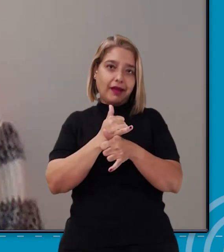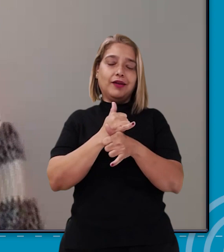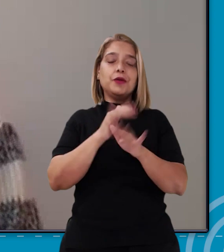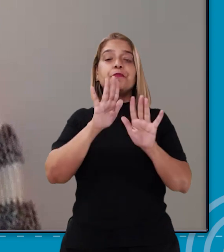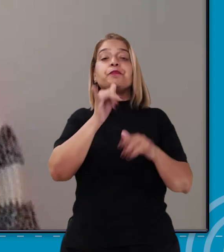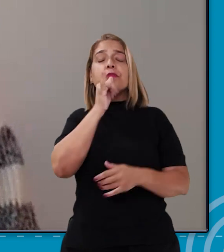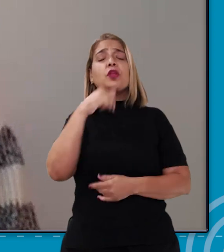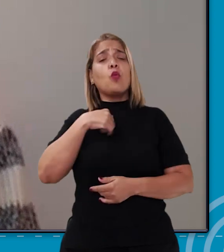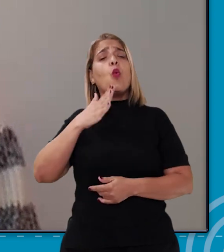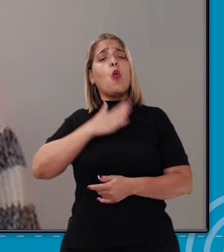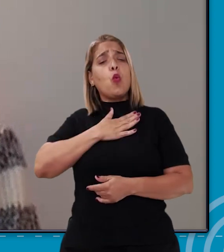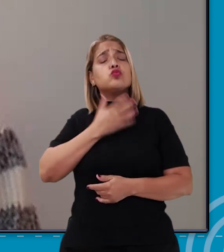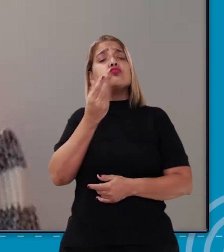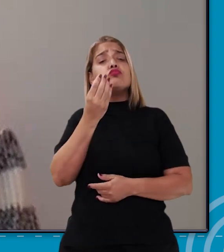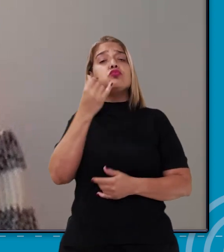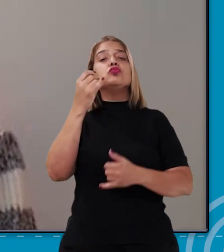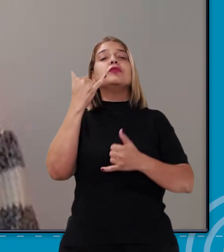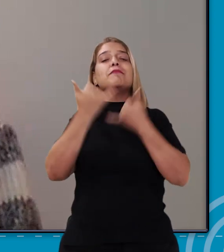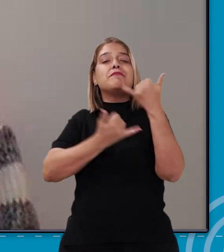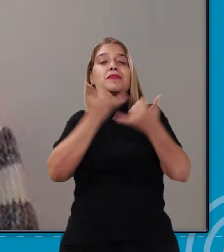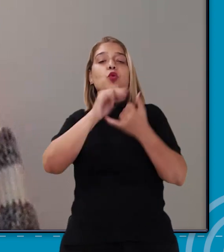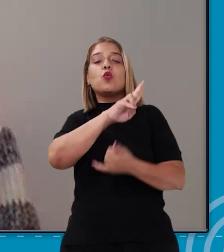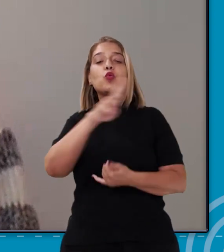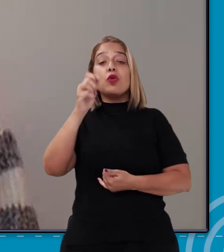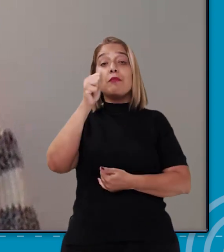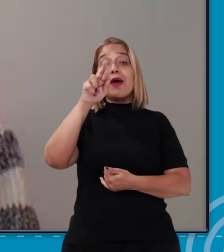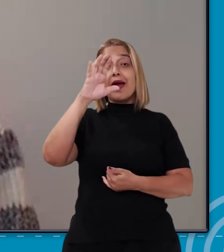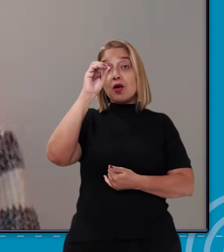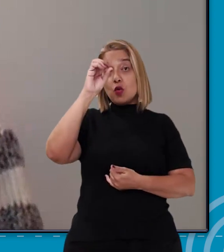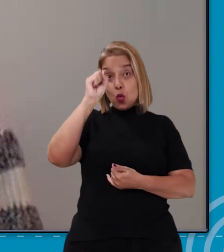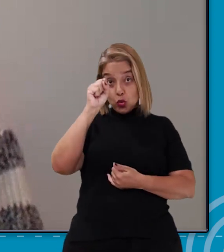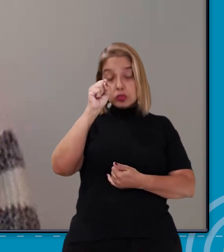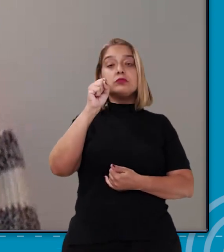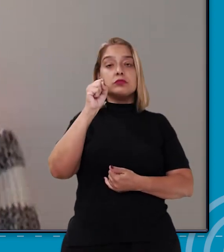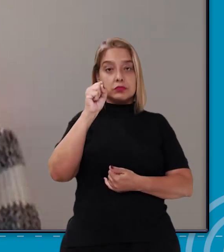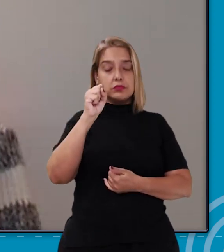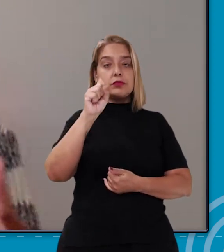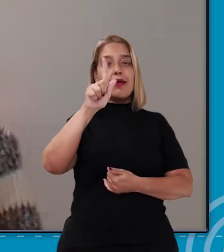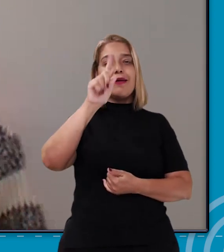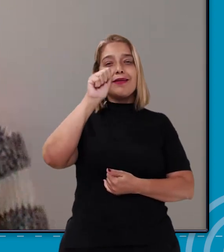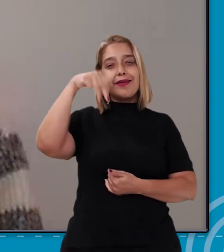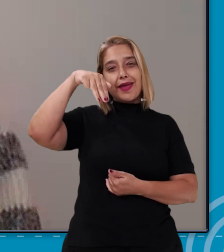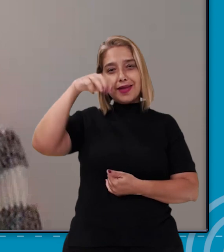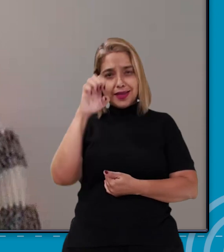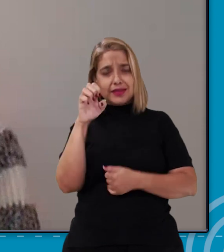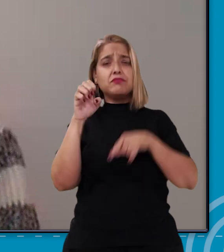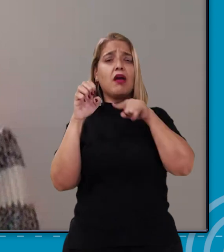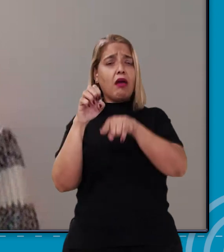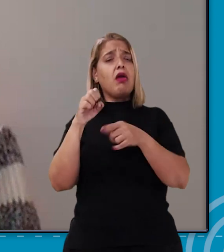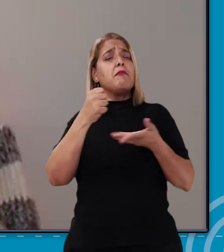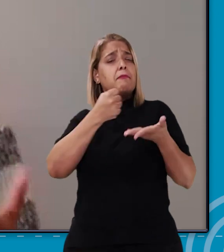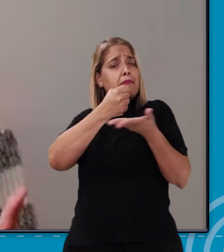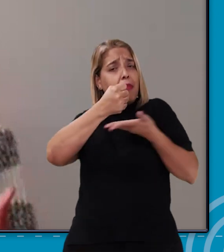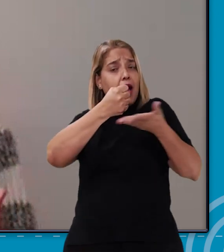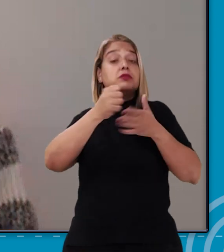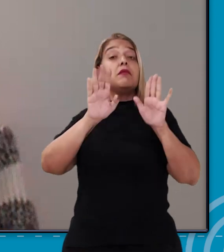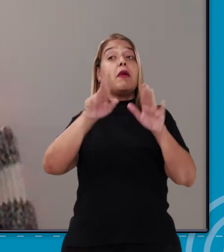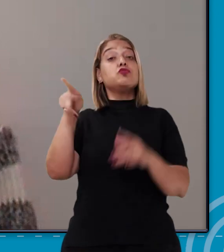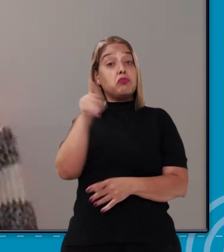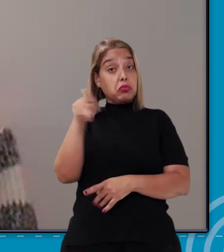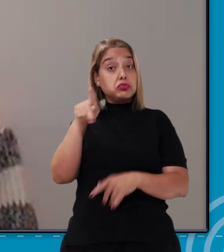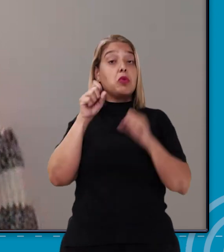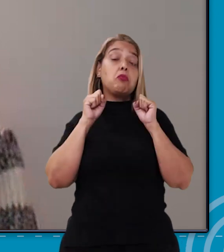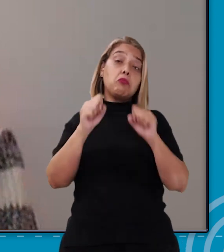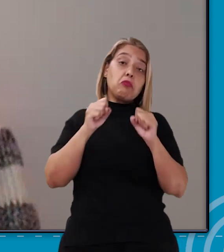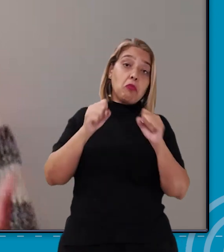gosto muito de um jogo digital que chama-se Arcos, né? O game Arcos. Apesar de ser um game pago, o professor